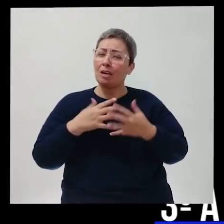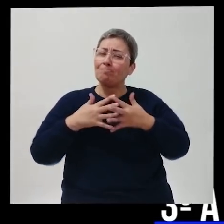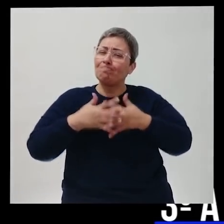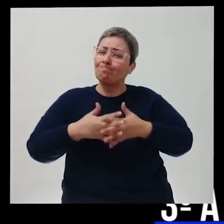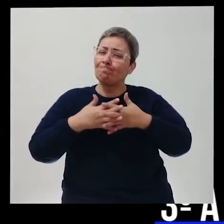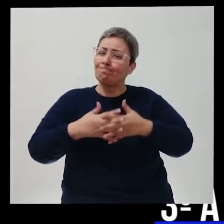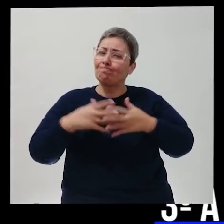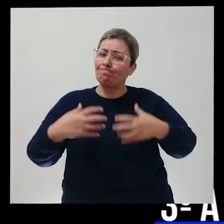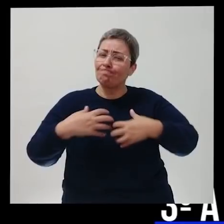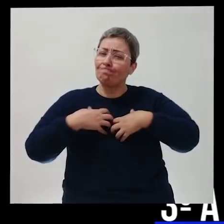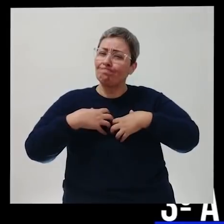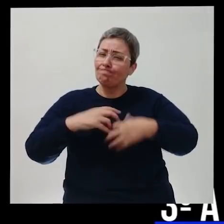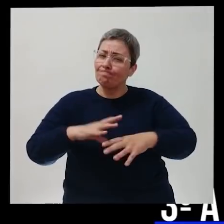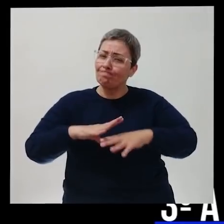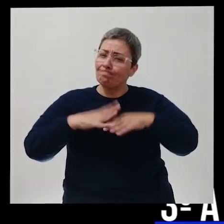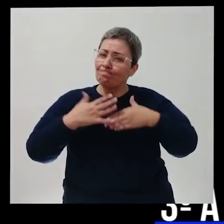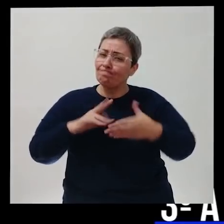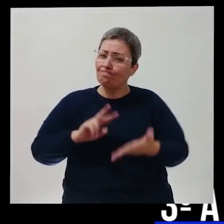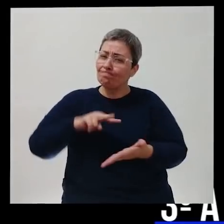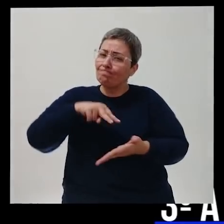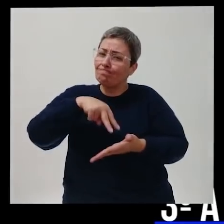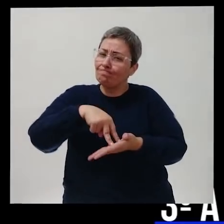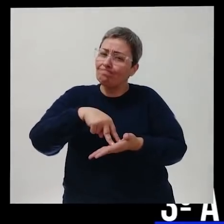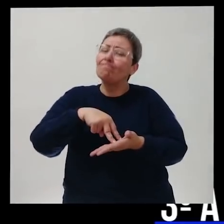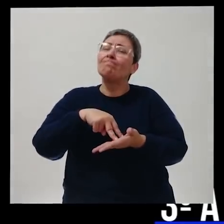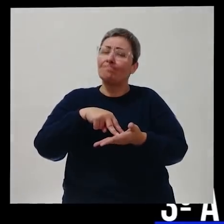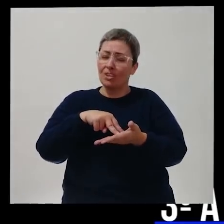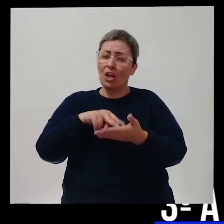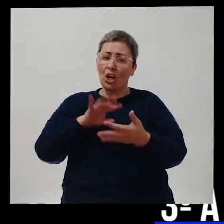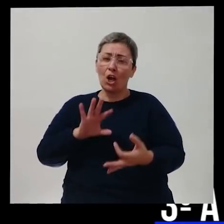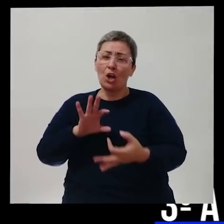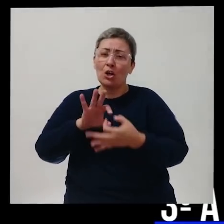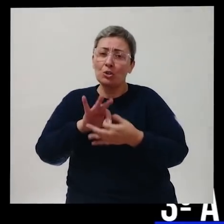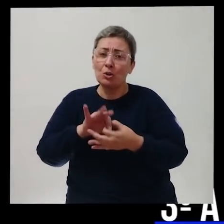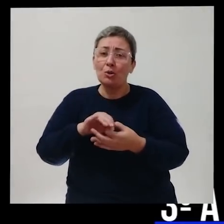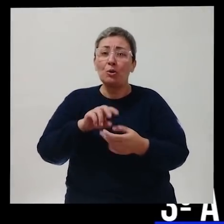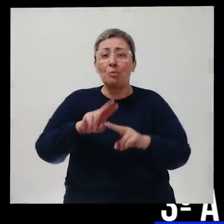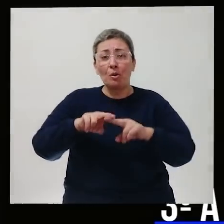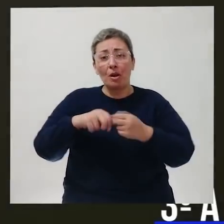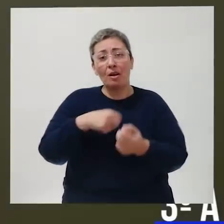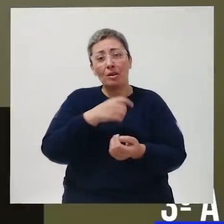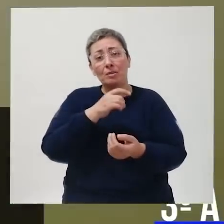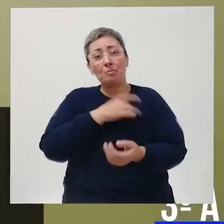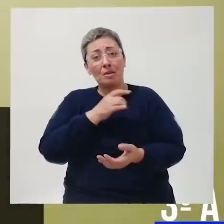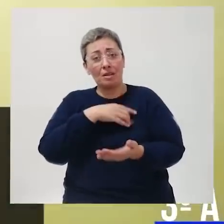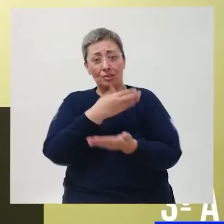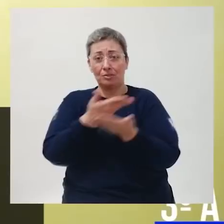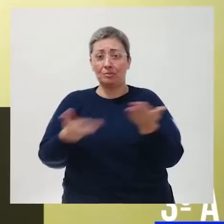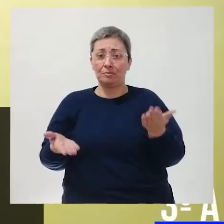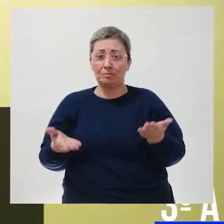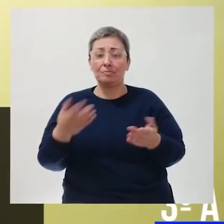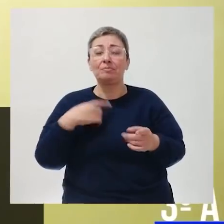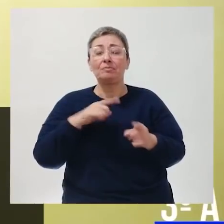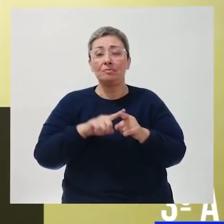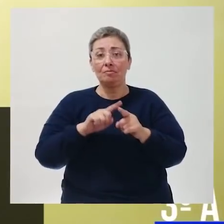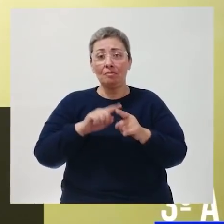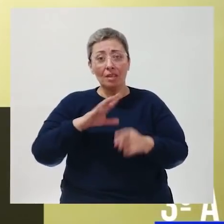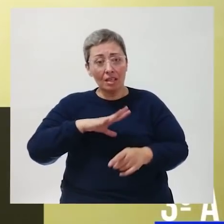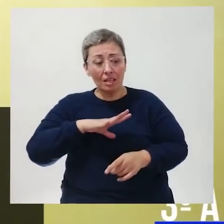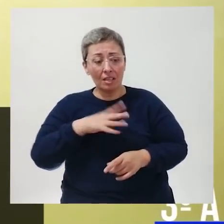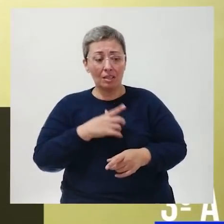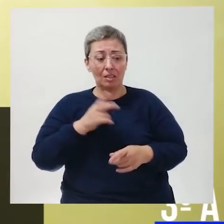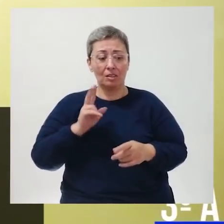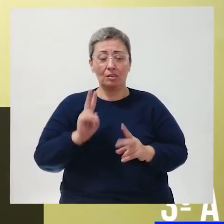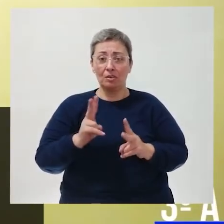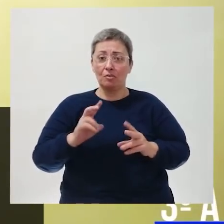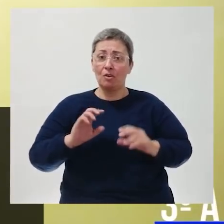sentir. A coragem de levantar vem do medo de cair. Use sempre a coragem